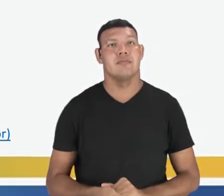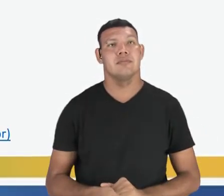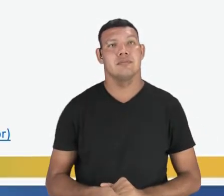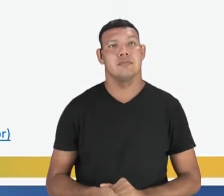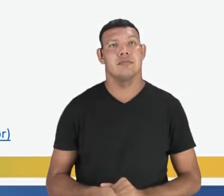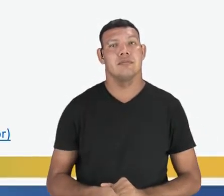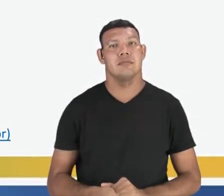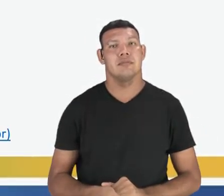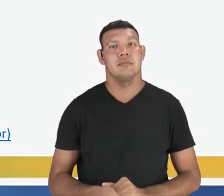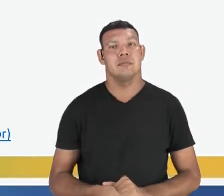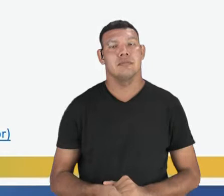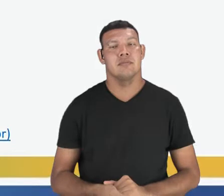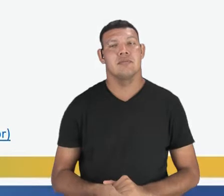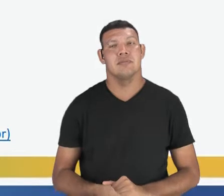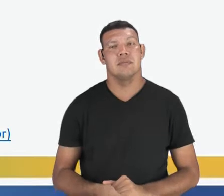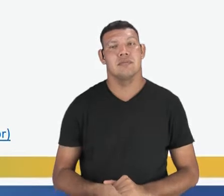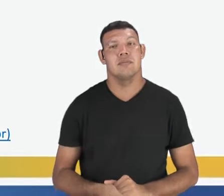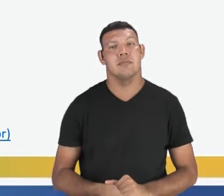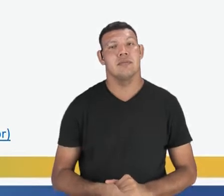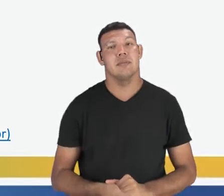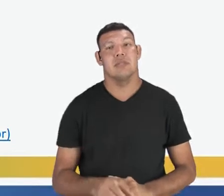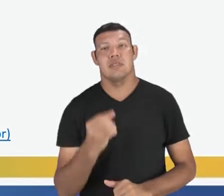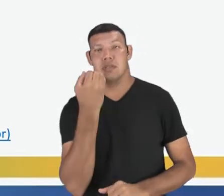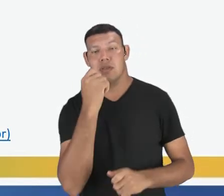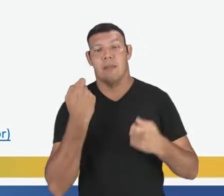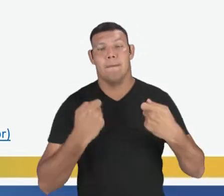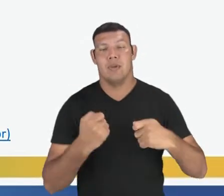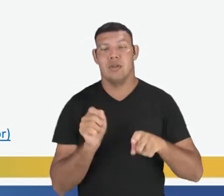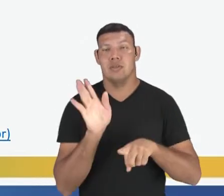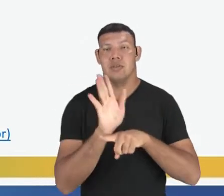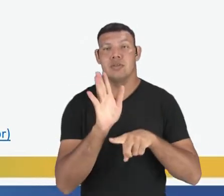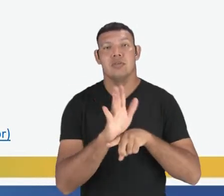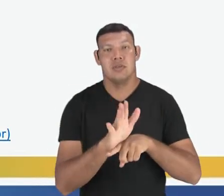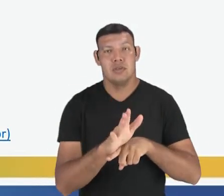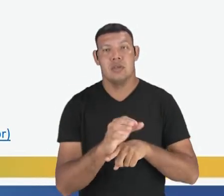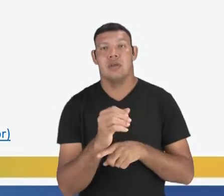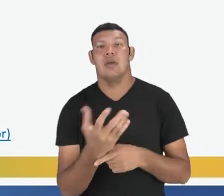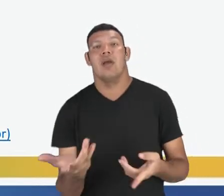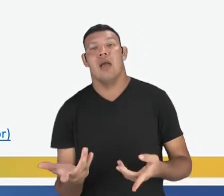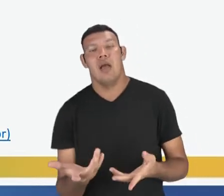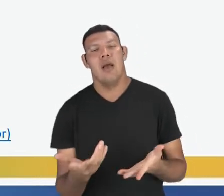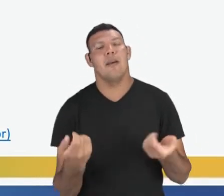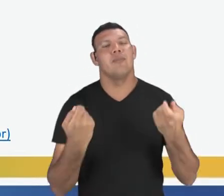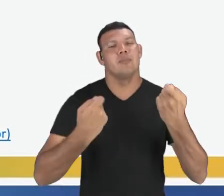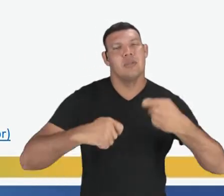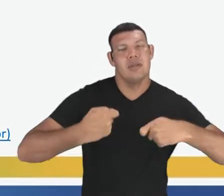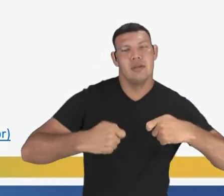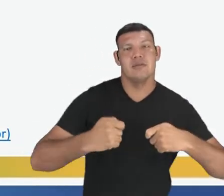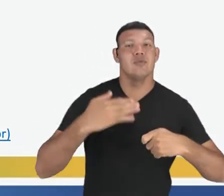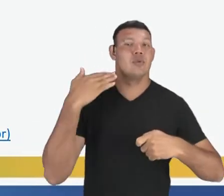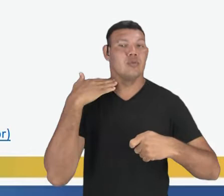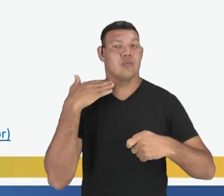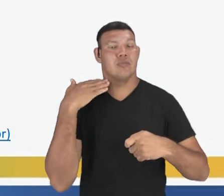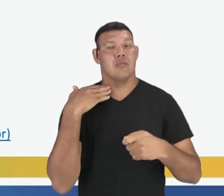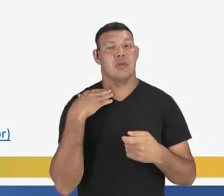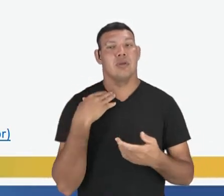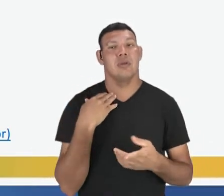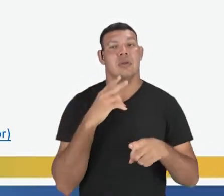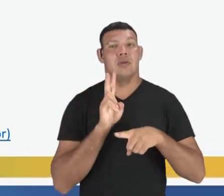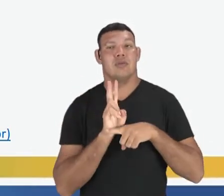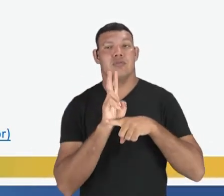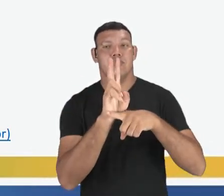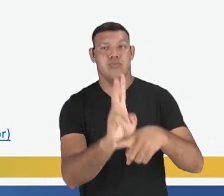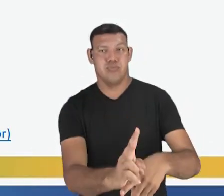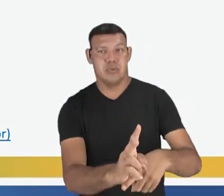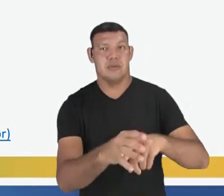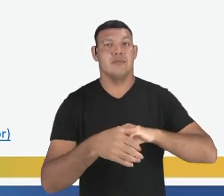com necessidade de socorro econômico. Então, precisou de uma ajuda, esse banco servirá para ajudar. E se